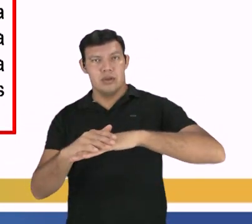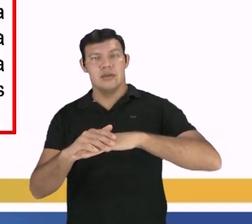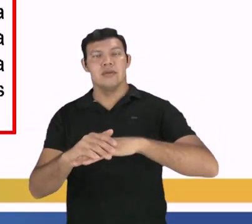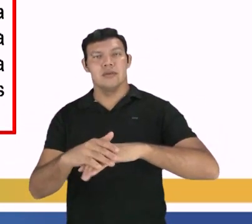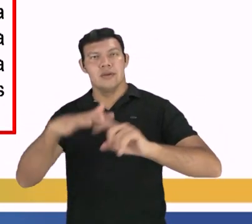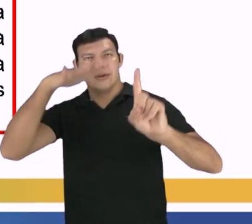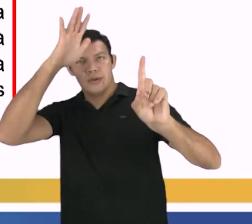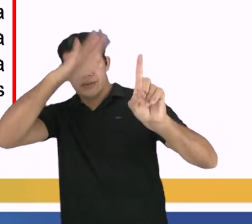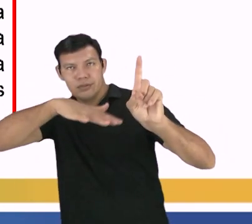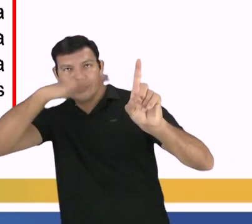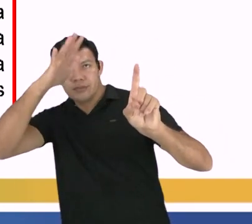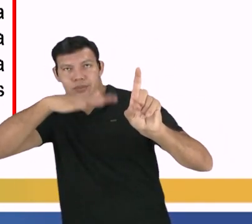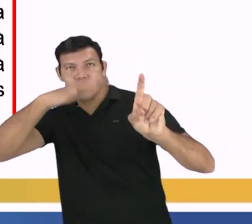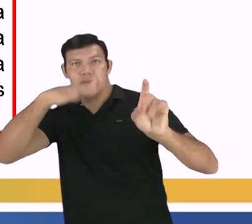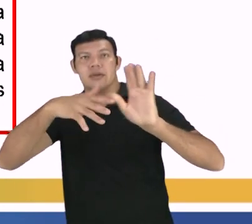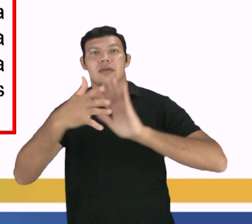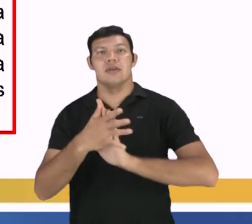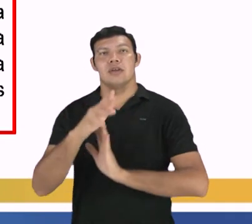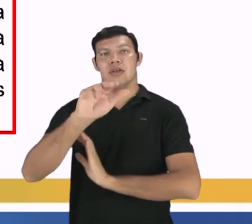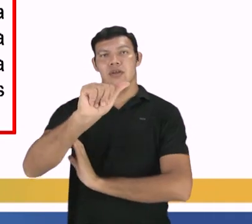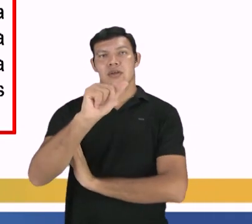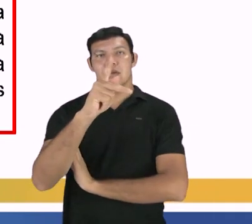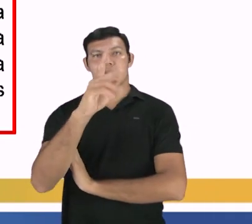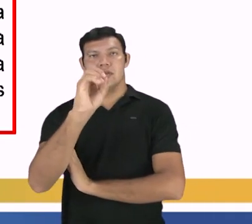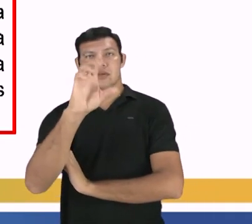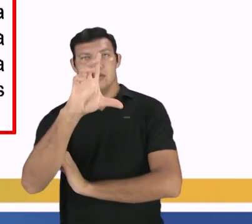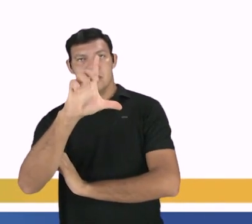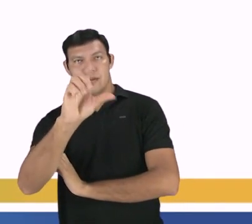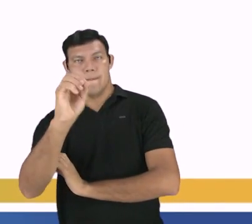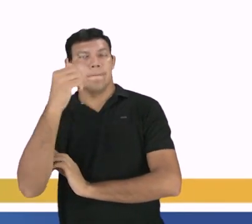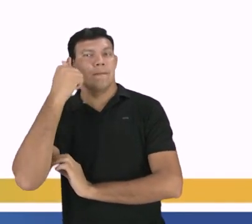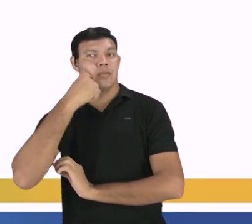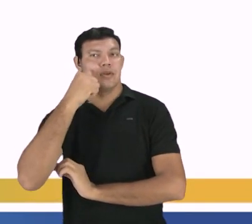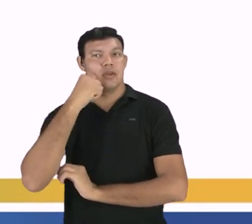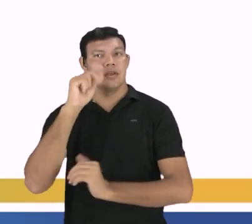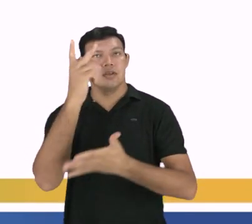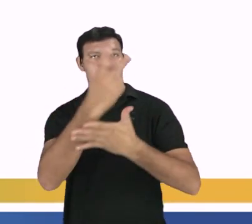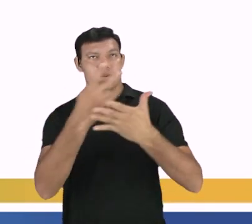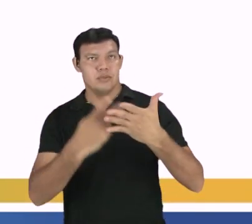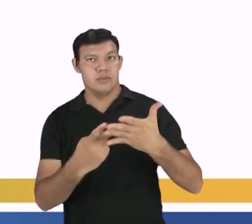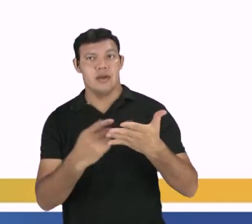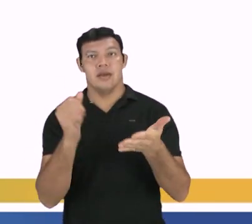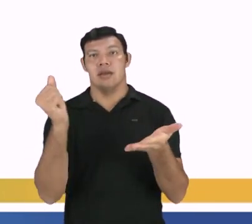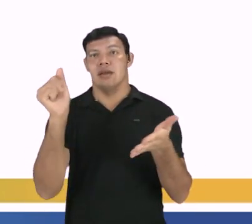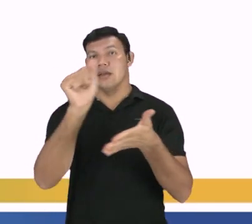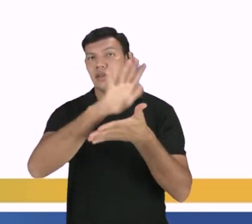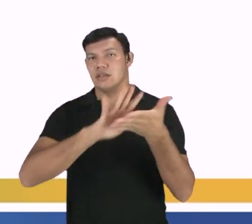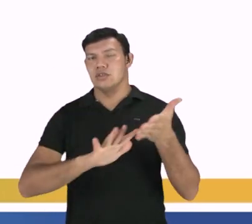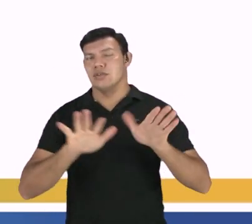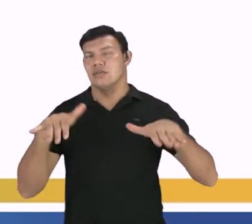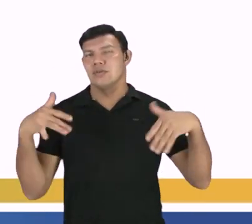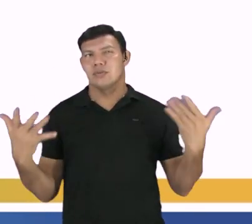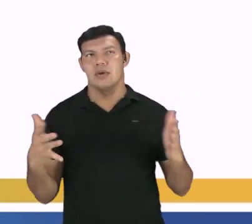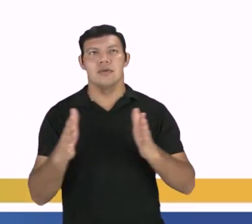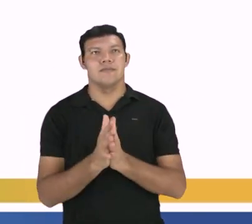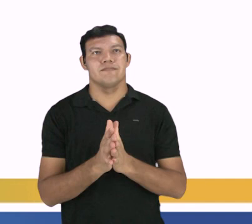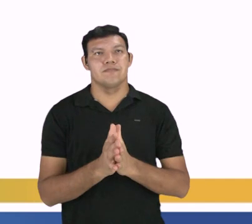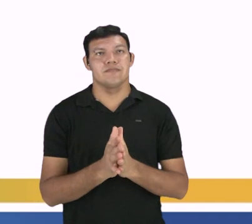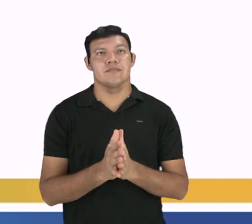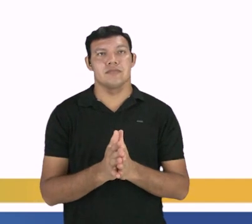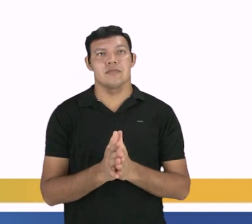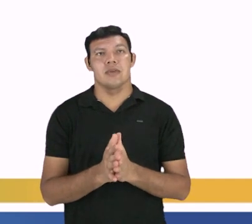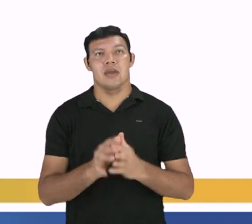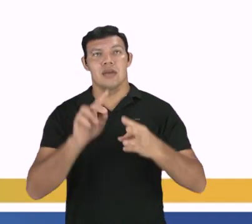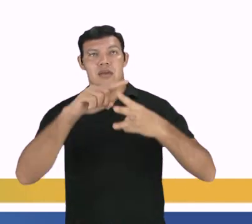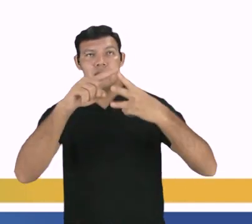às musas da poesia. Tá certo? Então, no Exercitando de hoje nós temos a chamada tríade